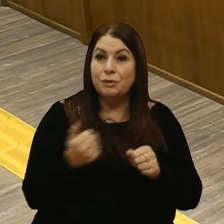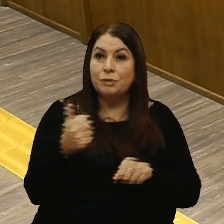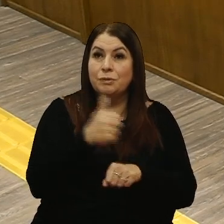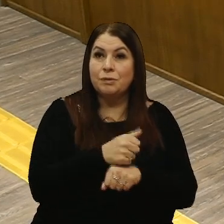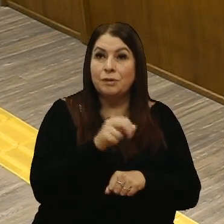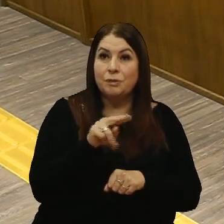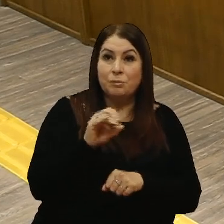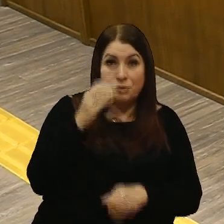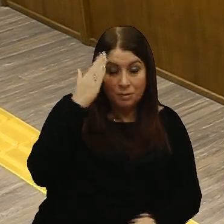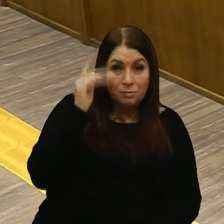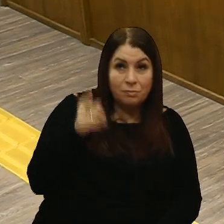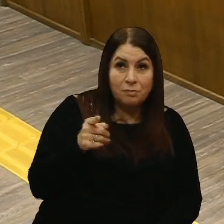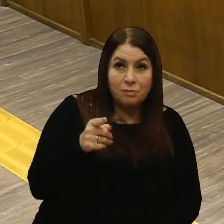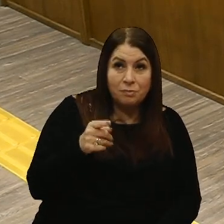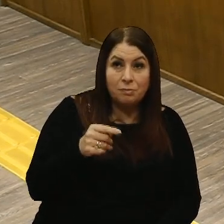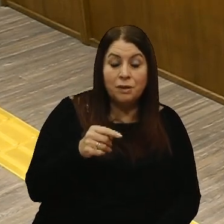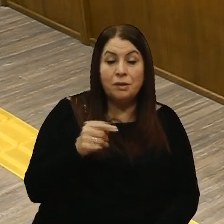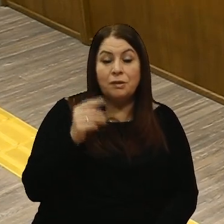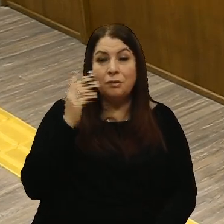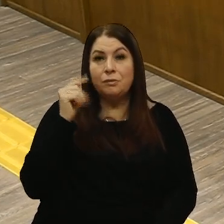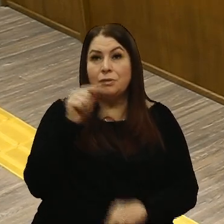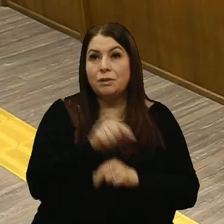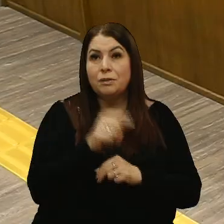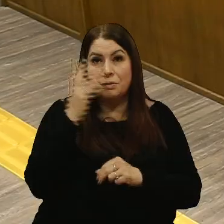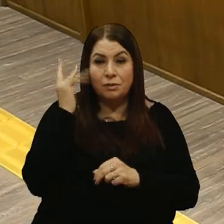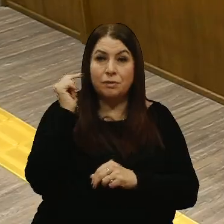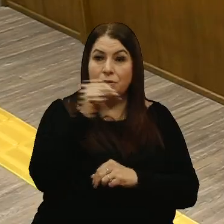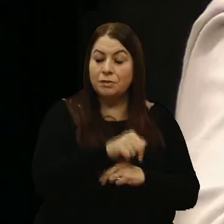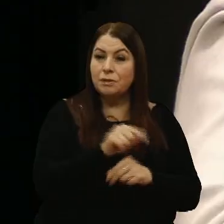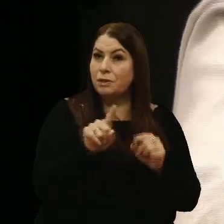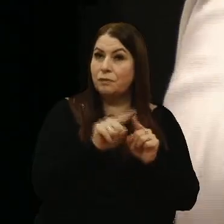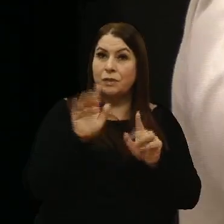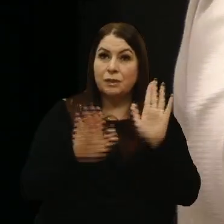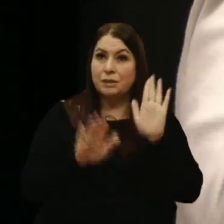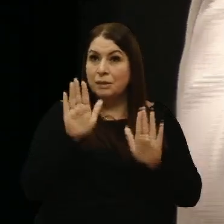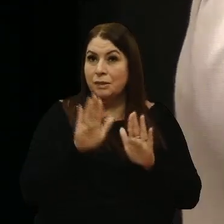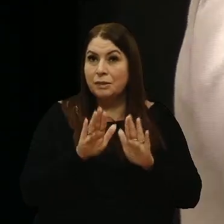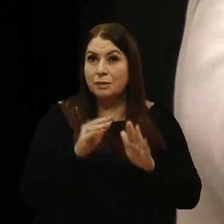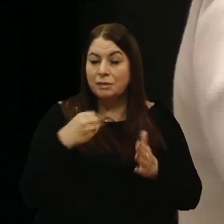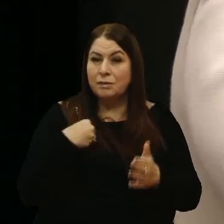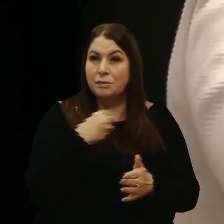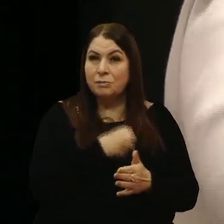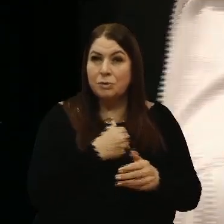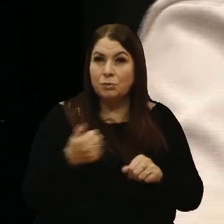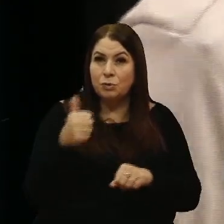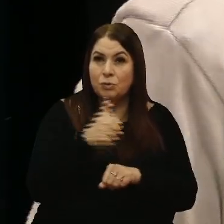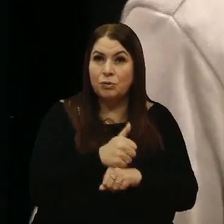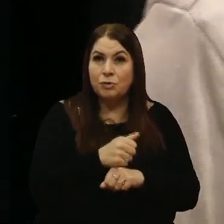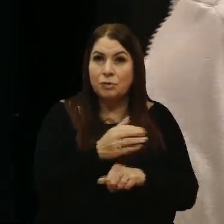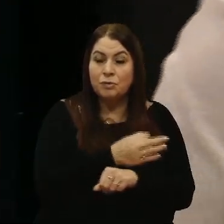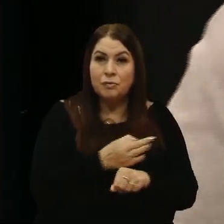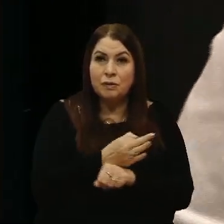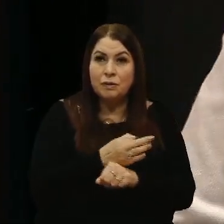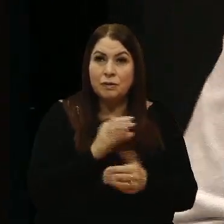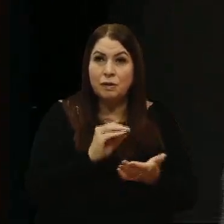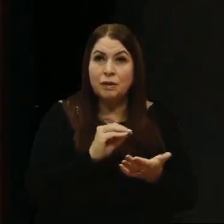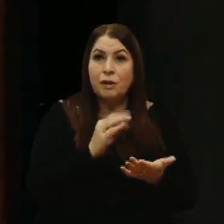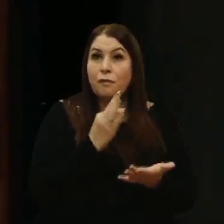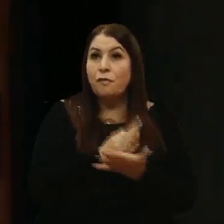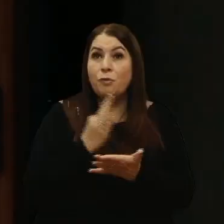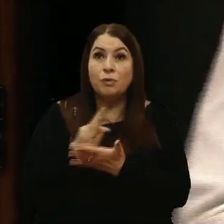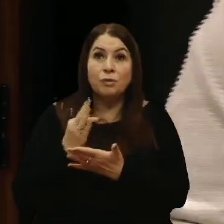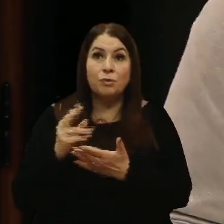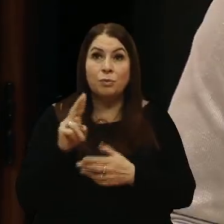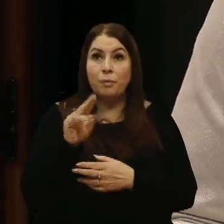UBS. Vocês sabiam disso? Amanhã nós vamos trazer para a baila, que não fez licitação para médicos substituir os que estão de férias e estão faltando nas UBS.